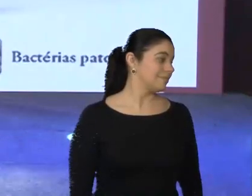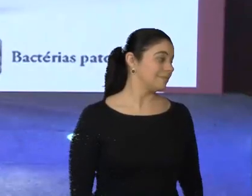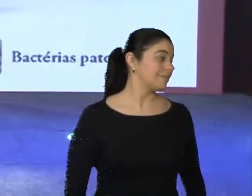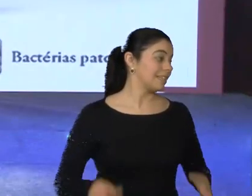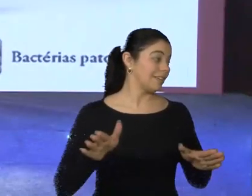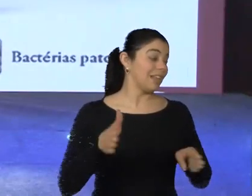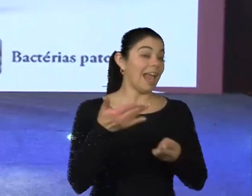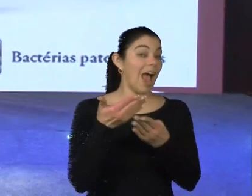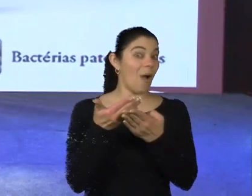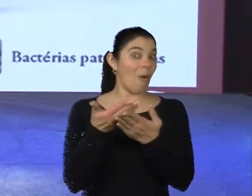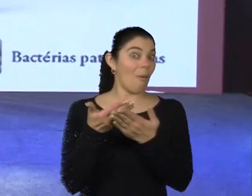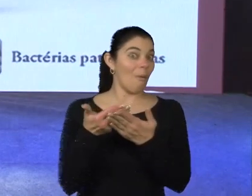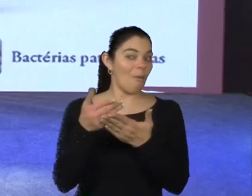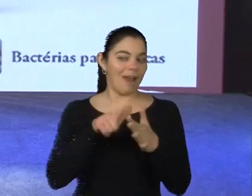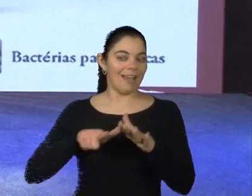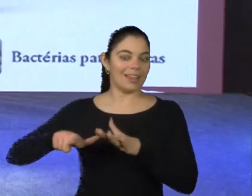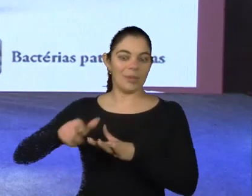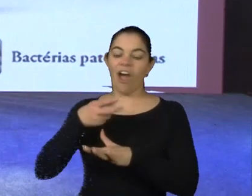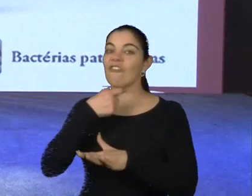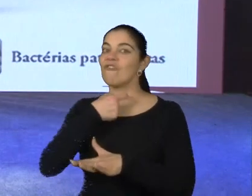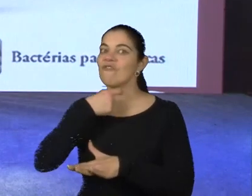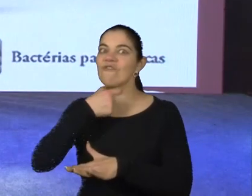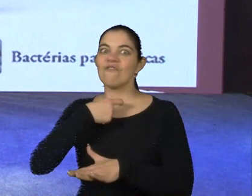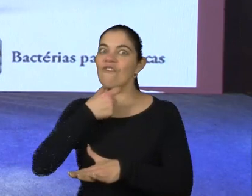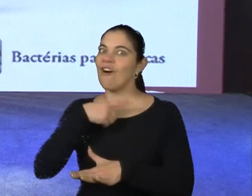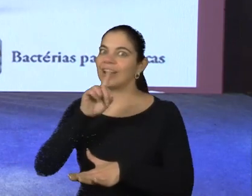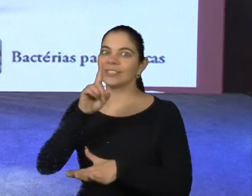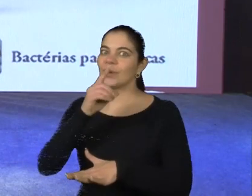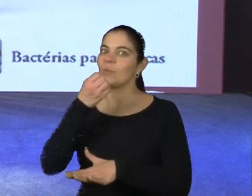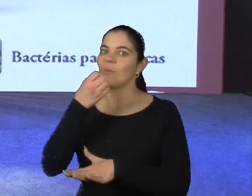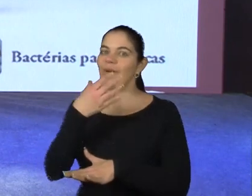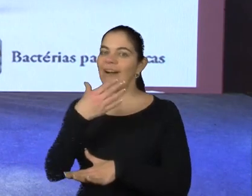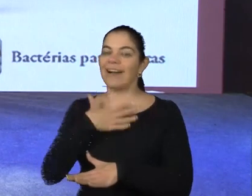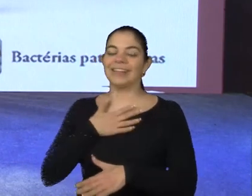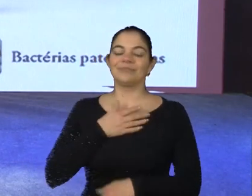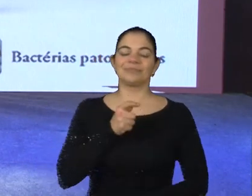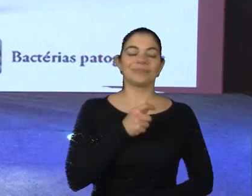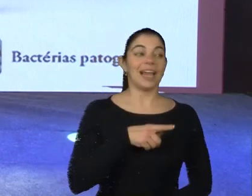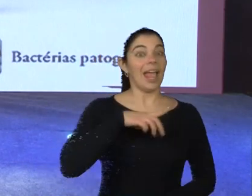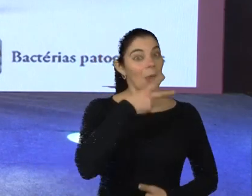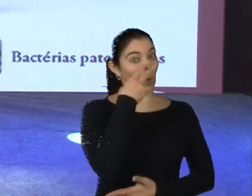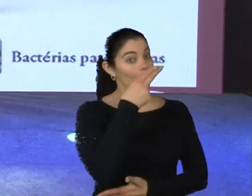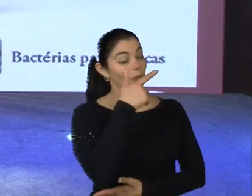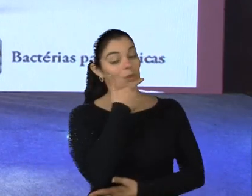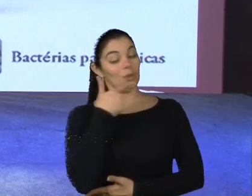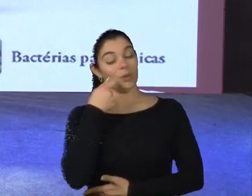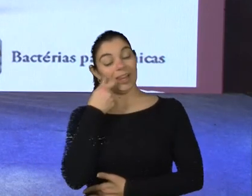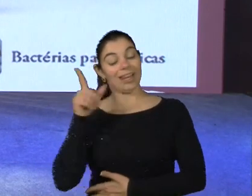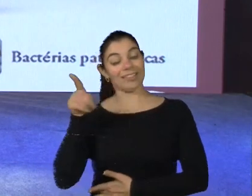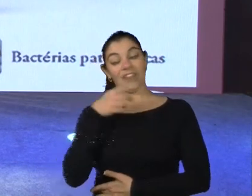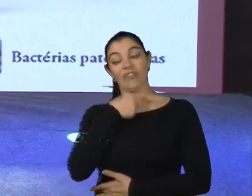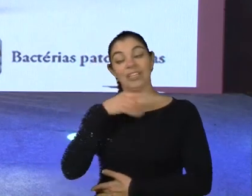Eu dei aula essa semana, gente, então minha voz não é de galã, ainda bem, né? Igual do Alex,